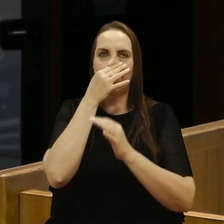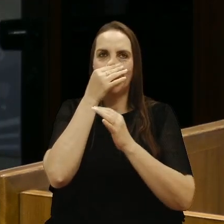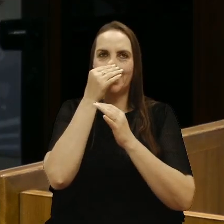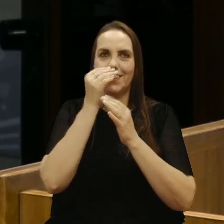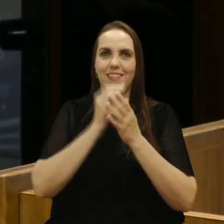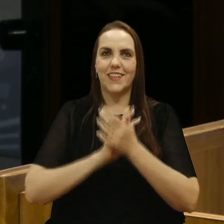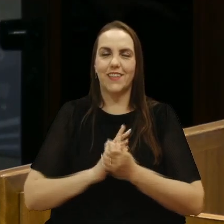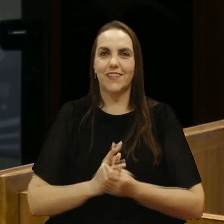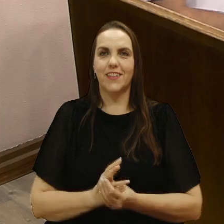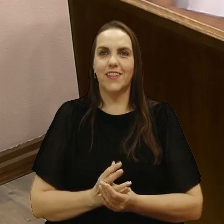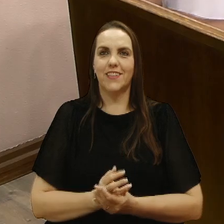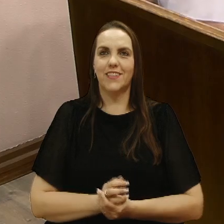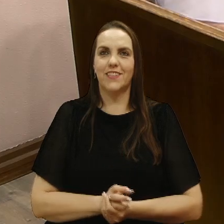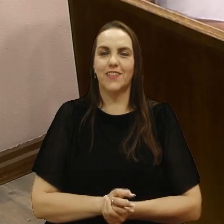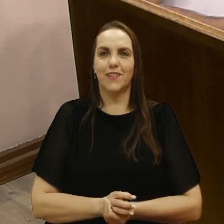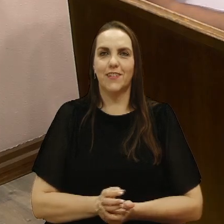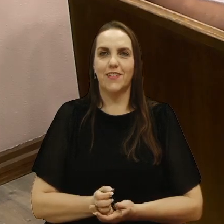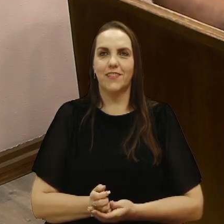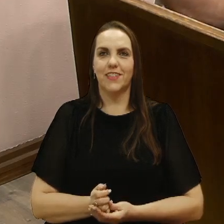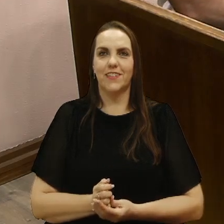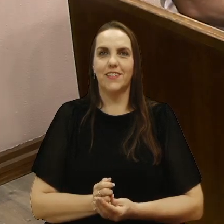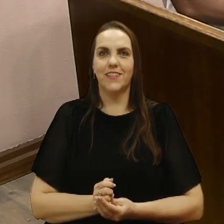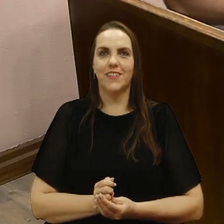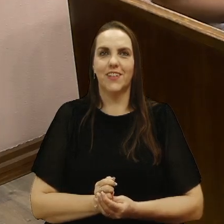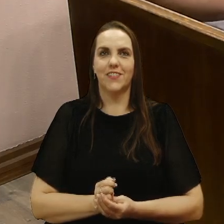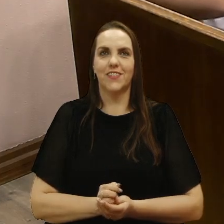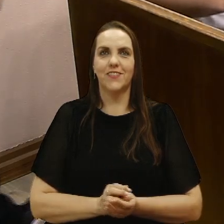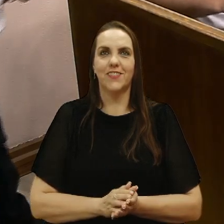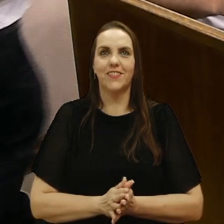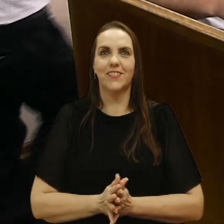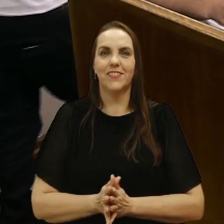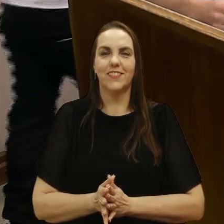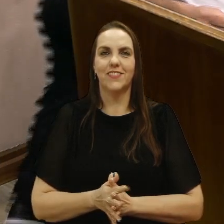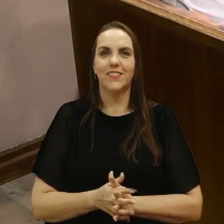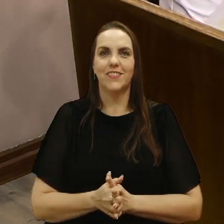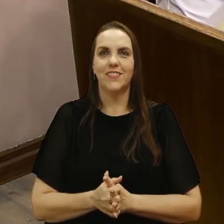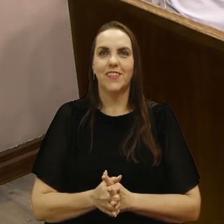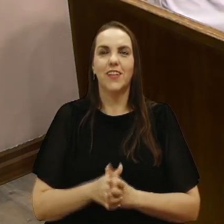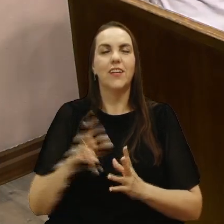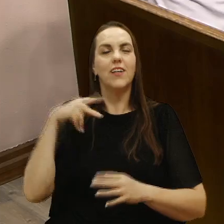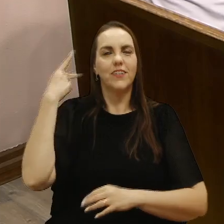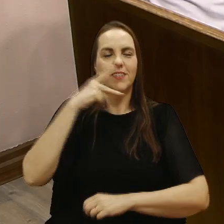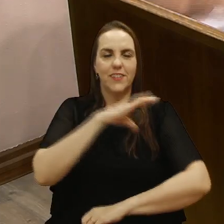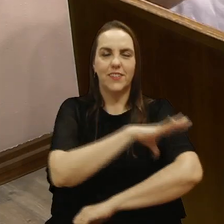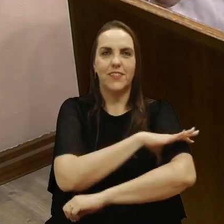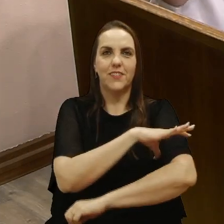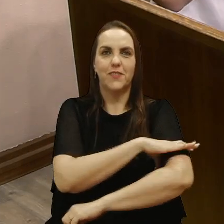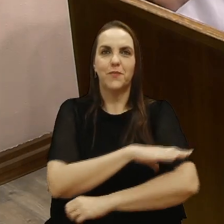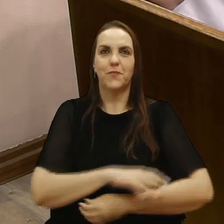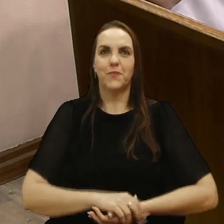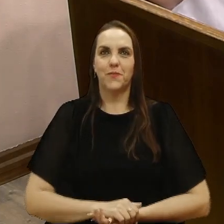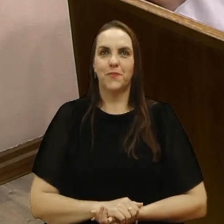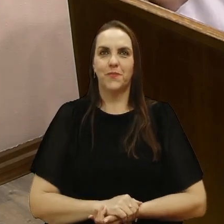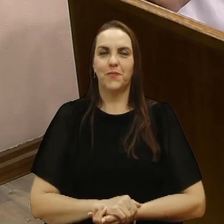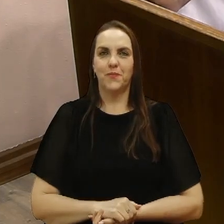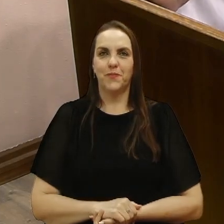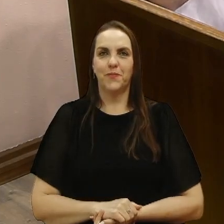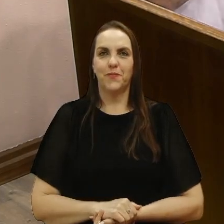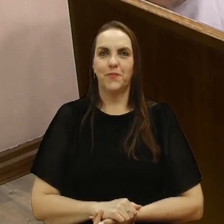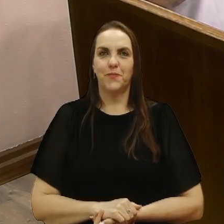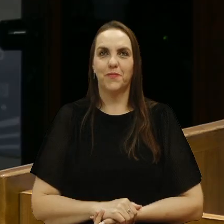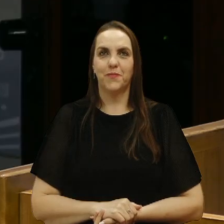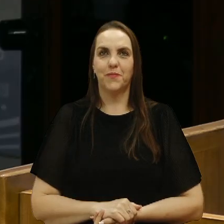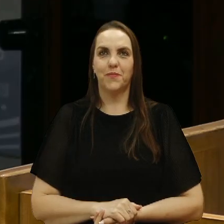Pessoal, tem orador na tribuna fazendo favor. Vereador Capitão Ramon, com a palavra. Obrigado, presidente.